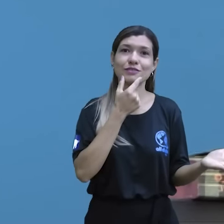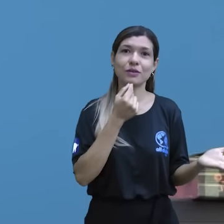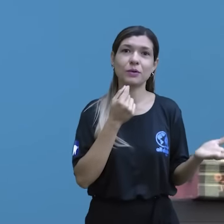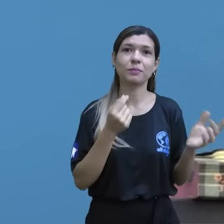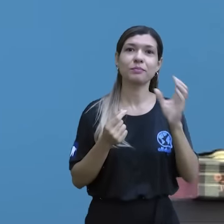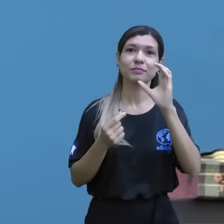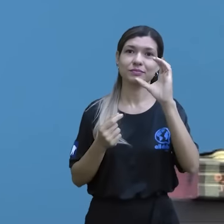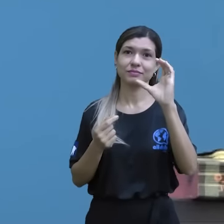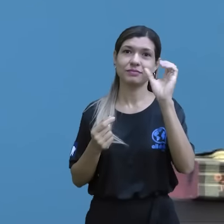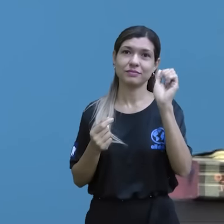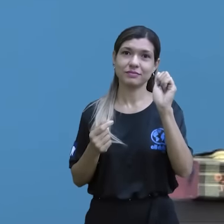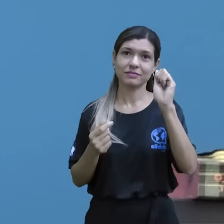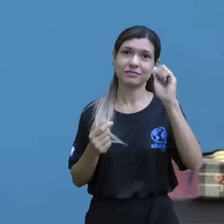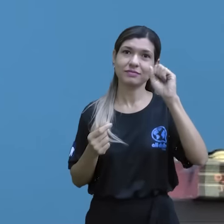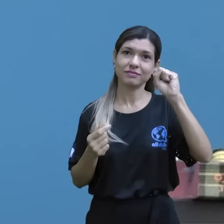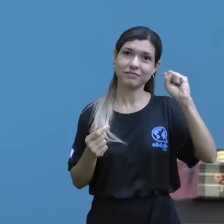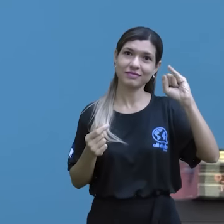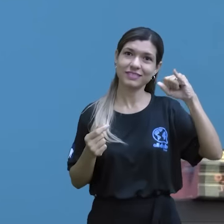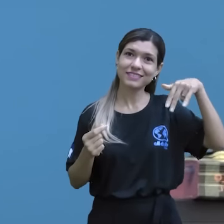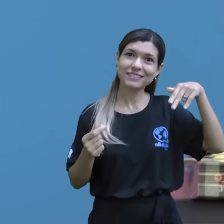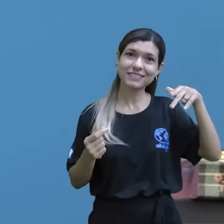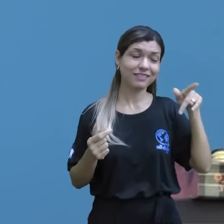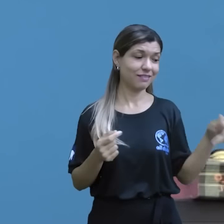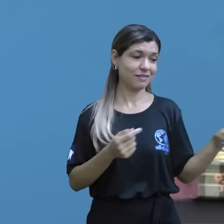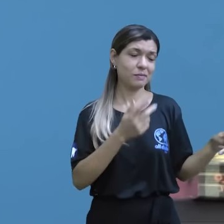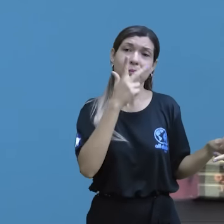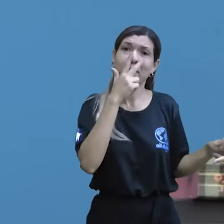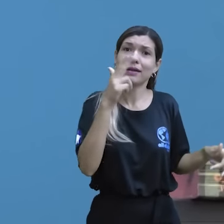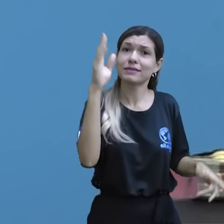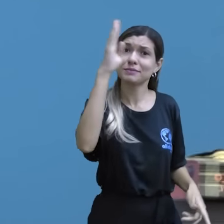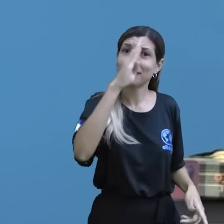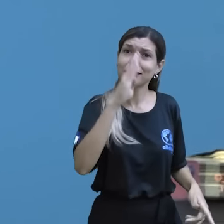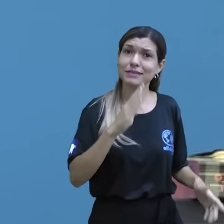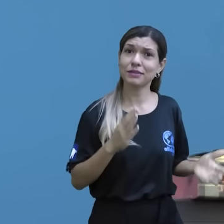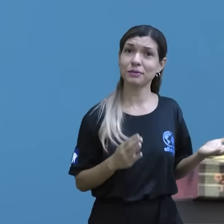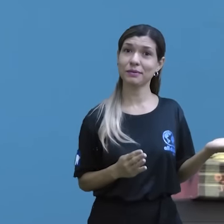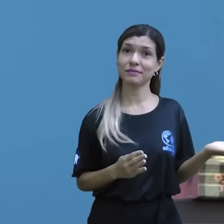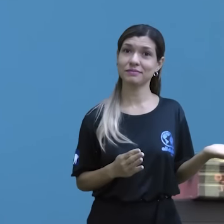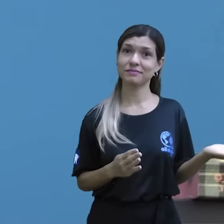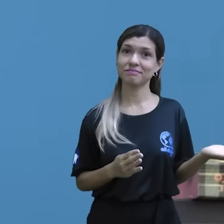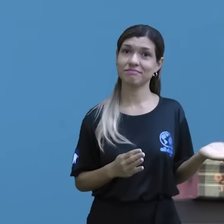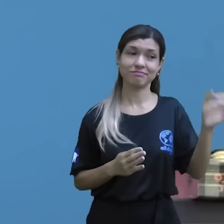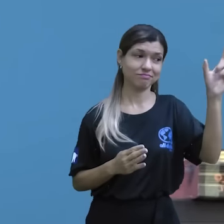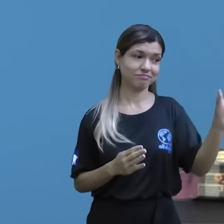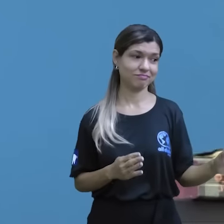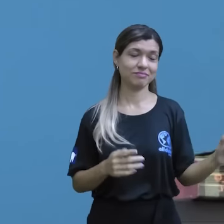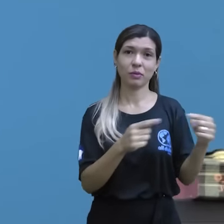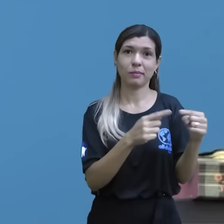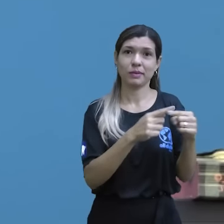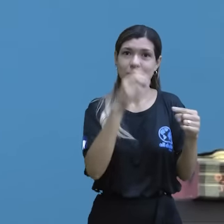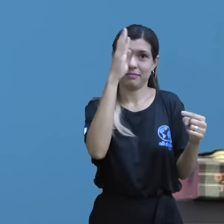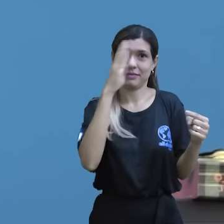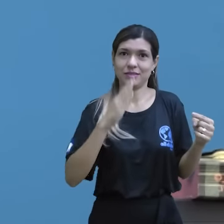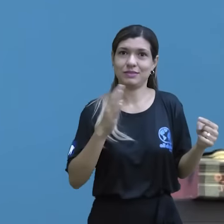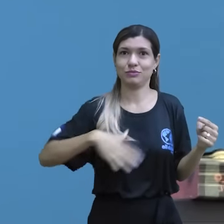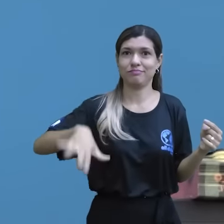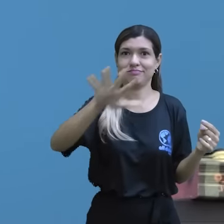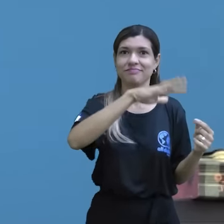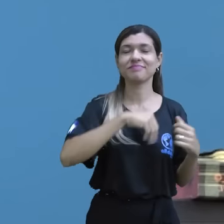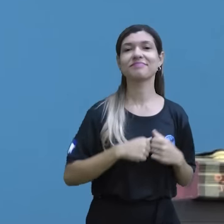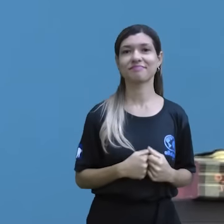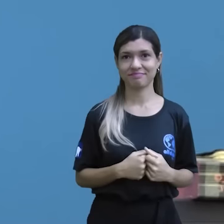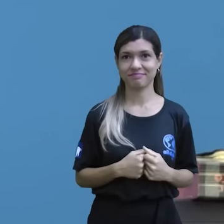posso esquecer que ele começa o seu diário com duas frases, né? A vida é uma luta de titãs.